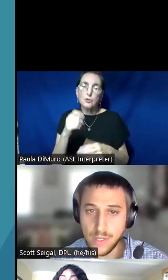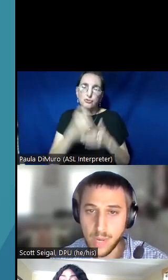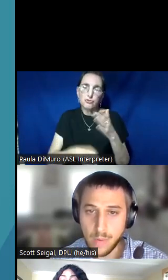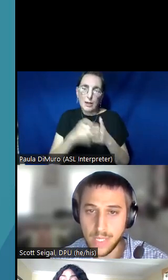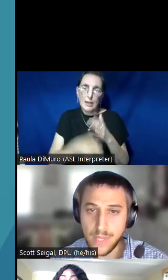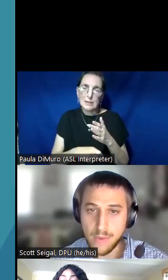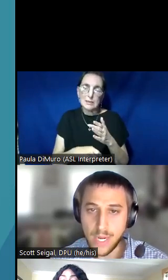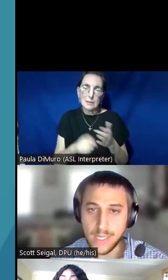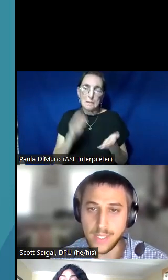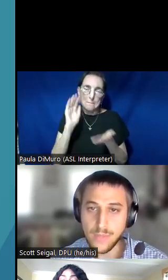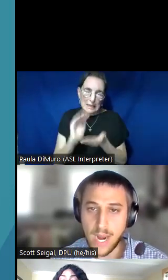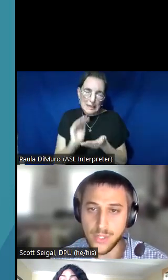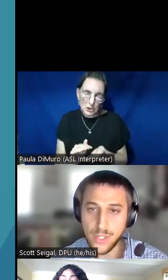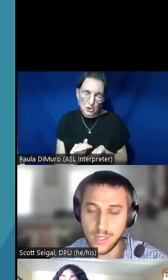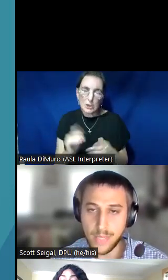de mitigação,